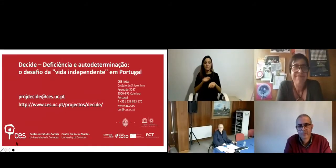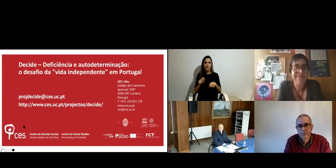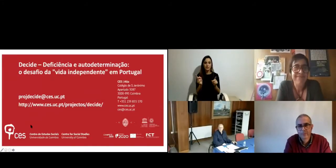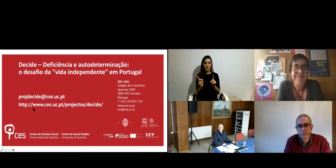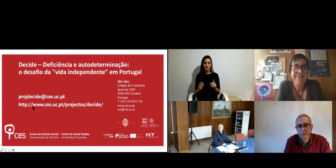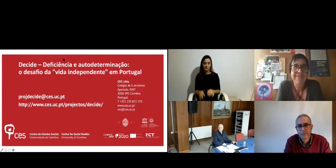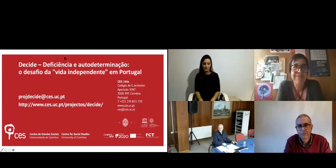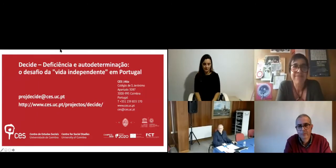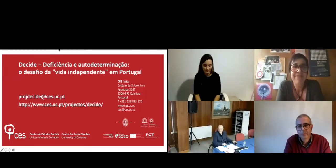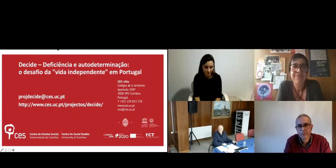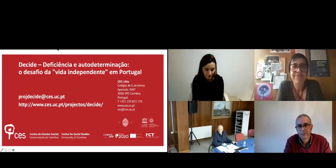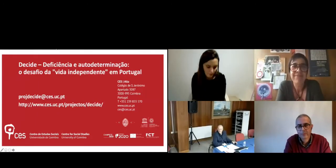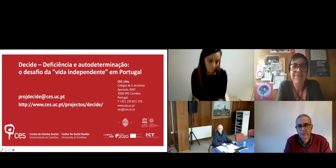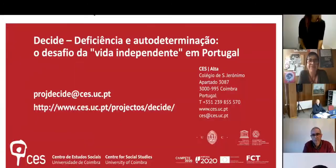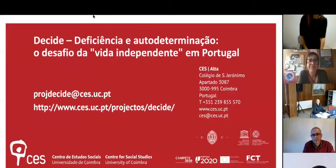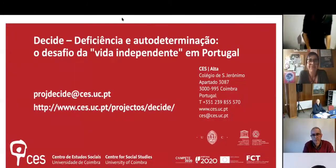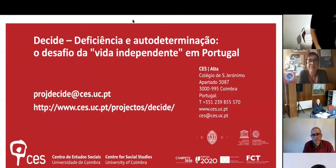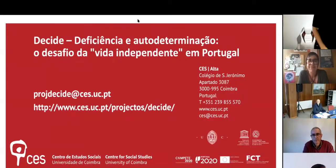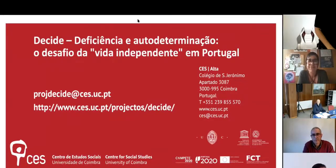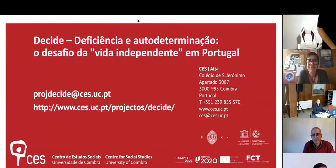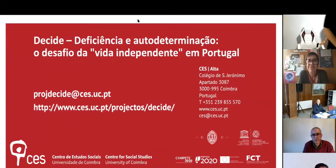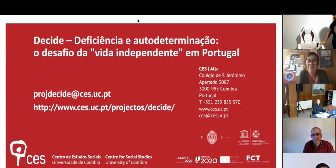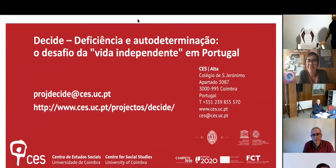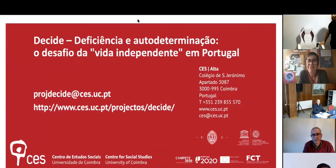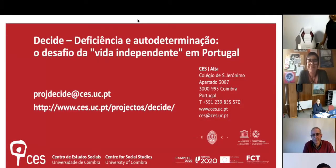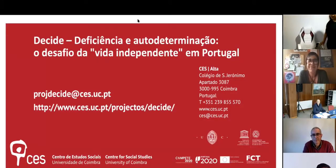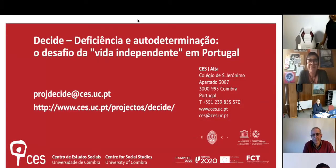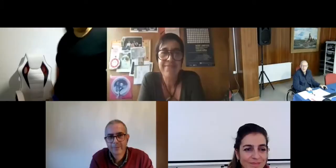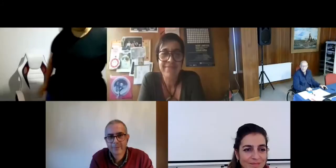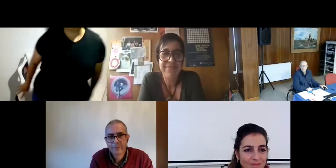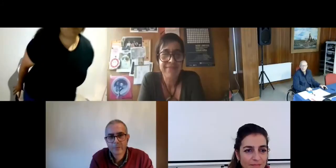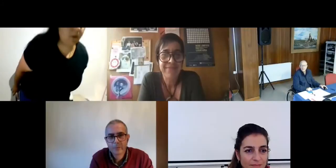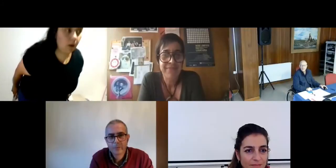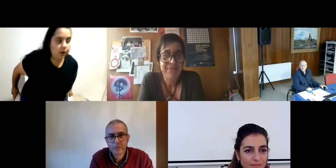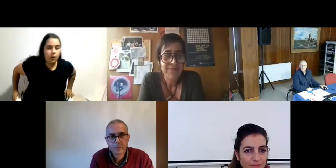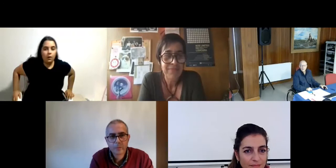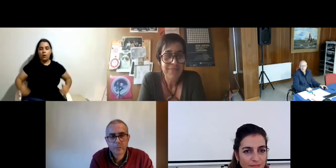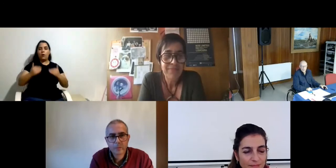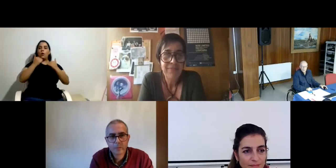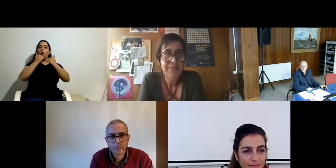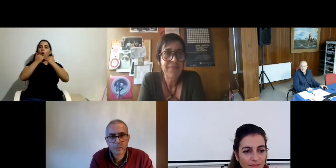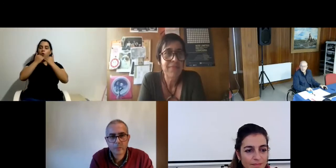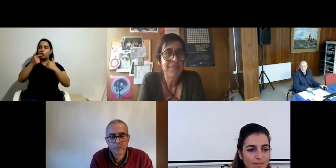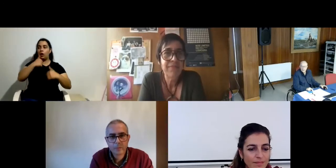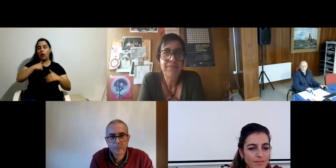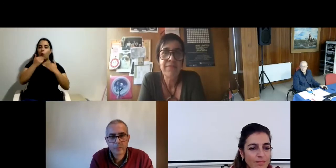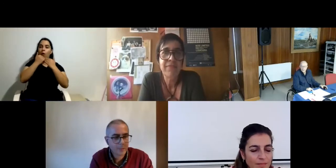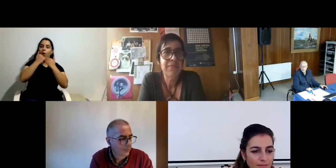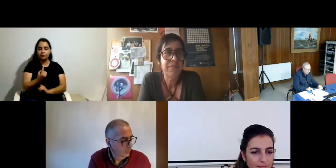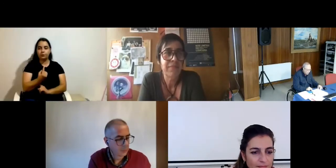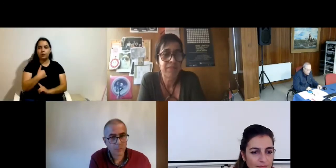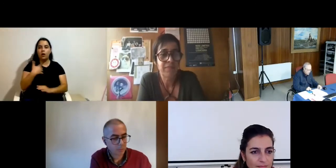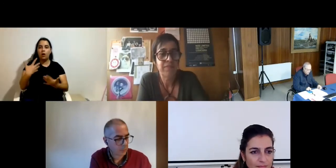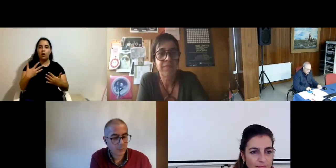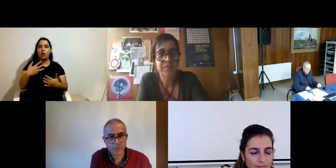Eu é que agradeço, em nome dos ouvintes e dos participantes. Vamos agora passar à doutora